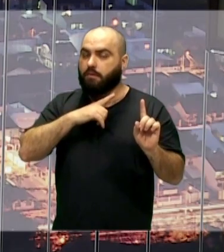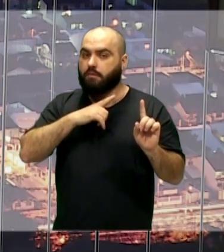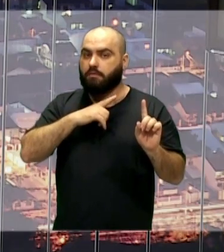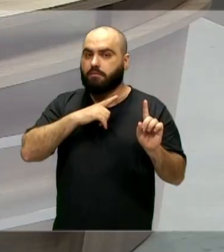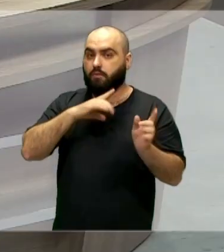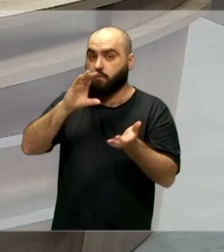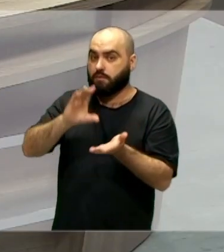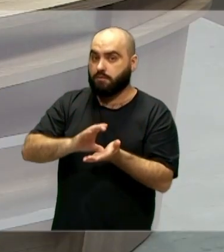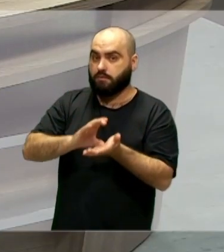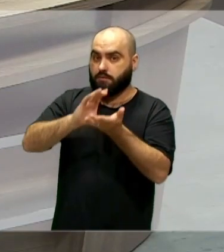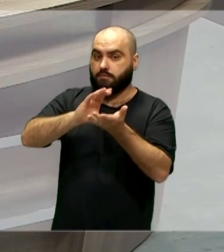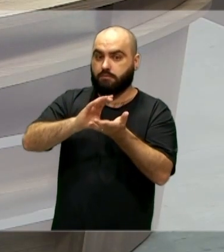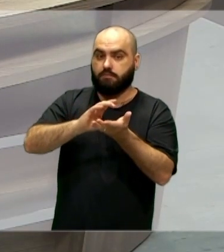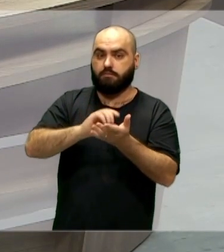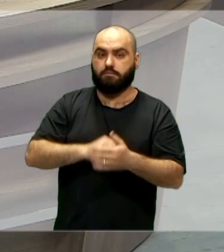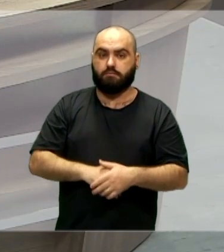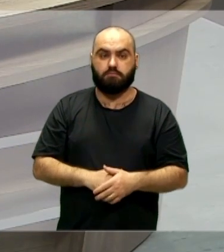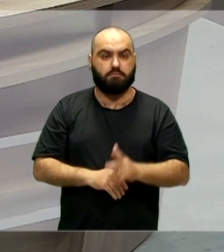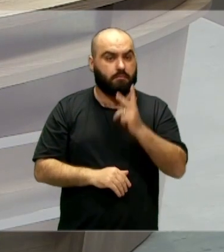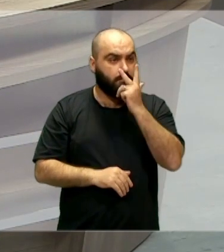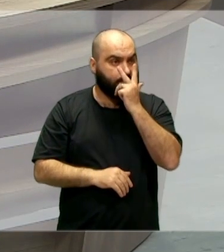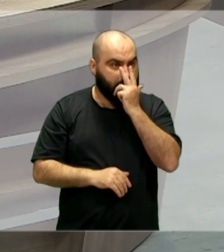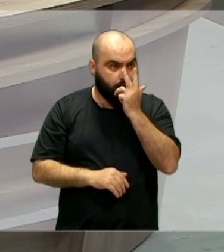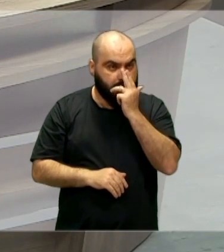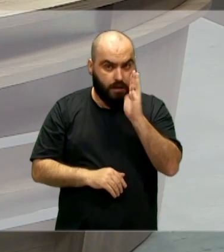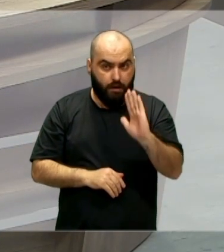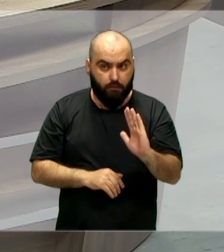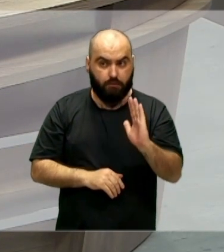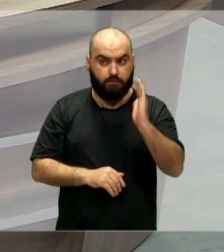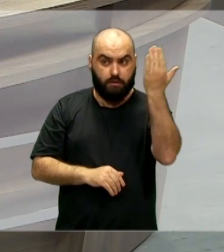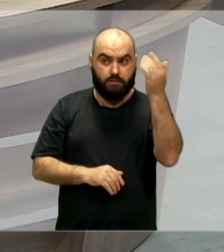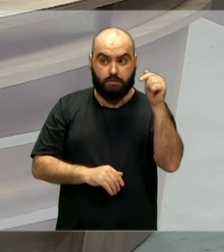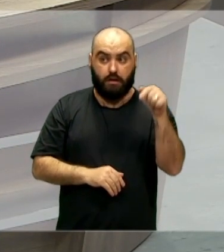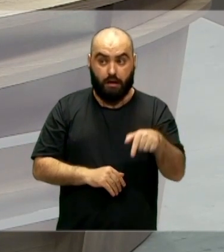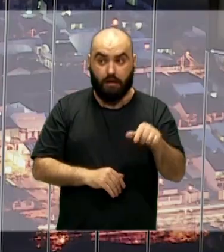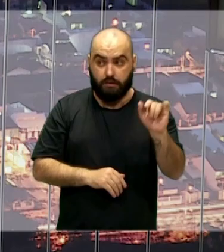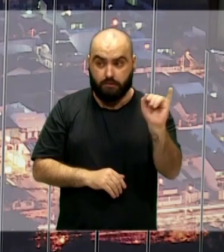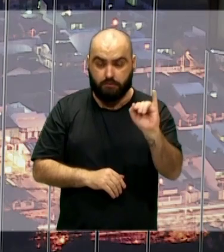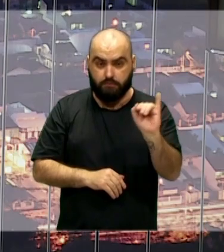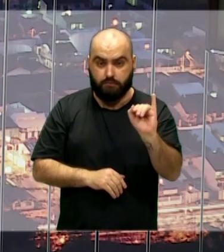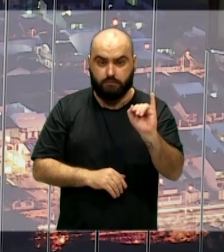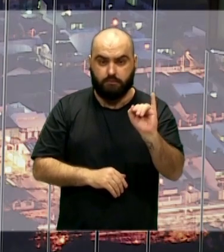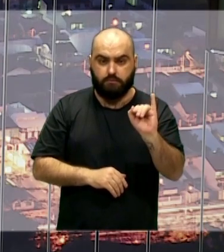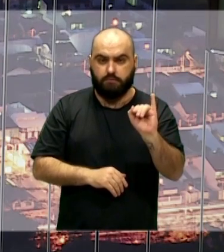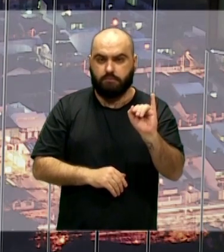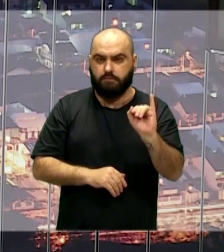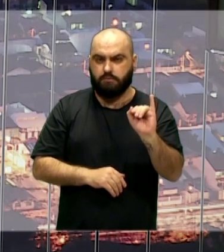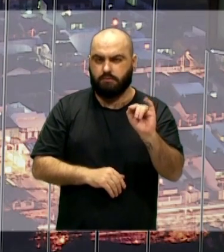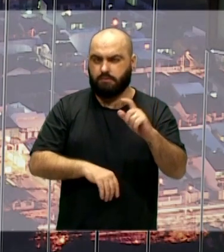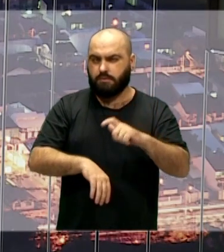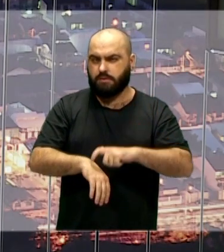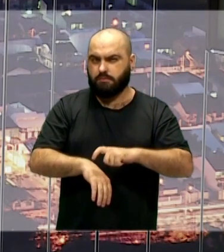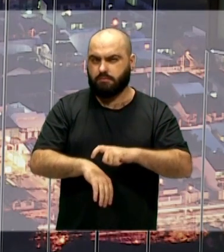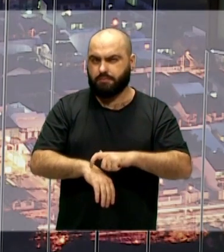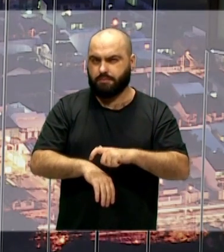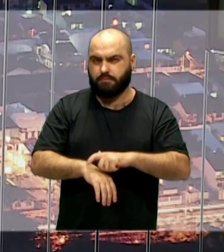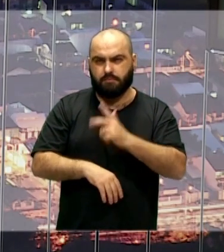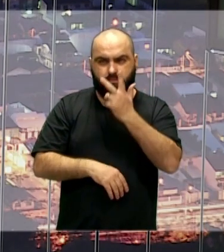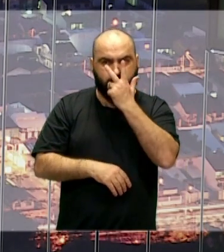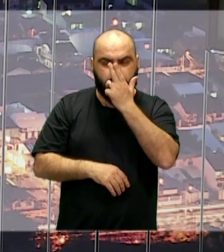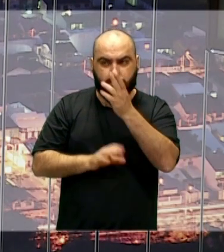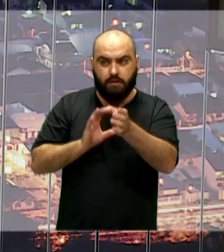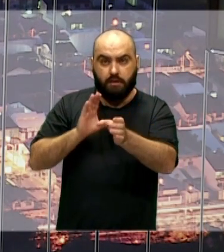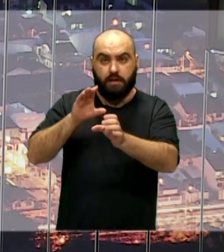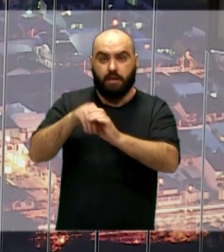que inclusive é uma demanda que está acontecendo aqui em Itajaí no momento. Há pouquíssimo tempo tivemos aqui na Câmara de